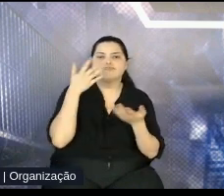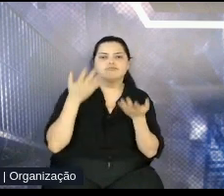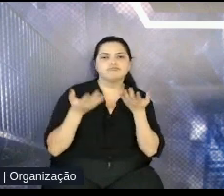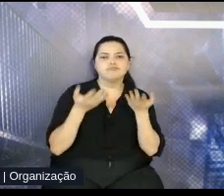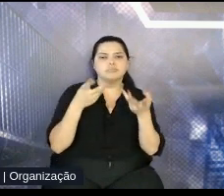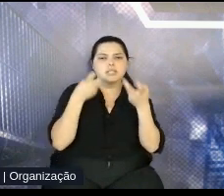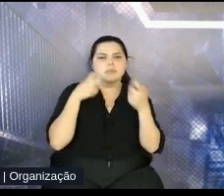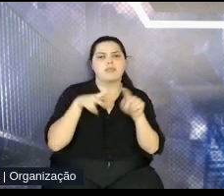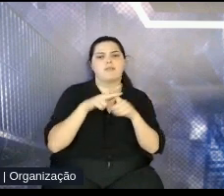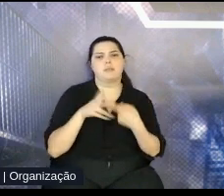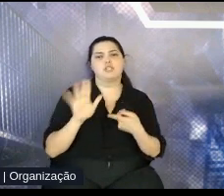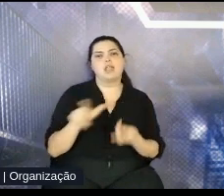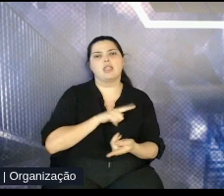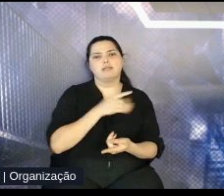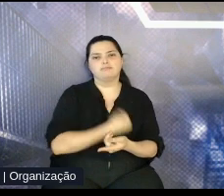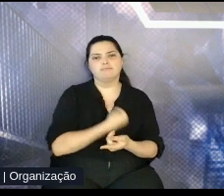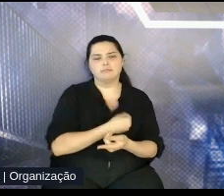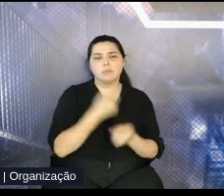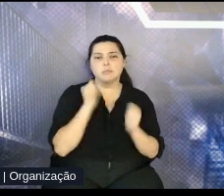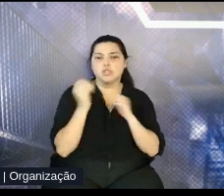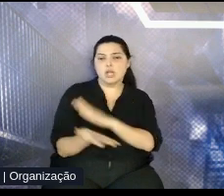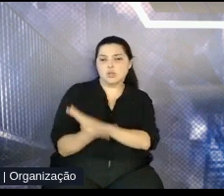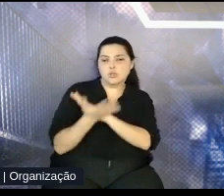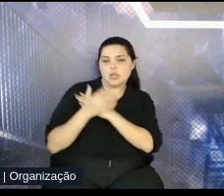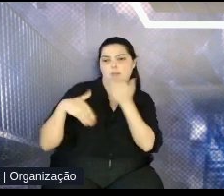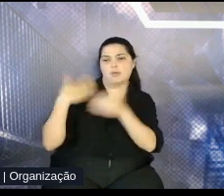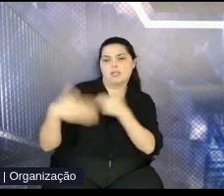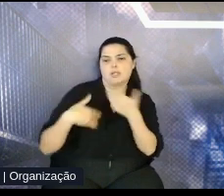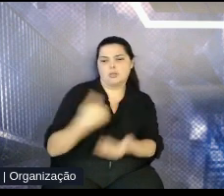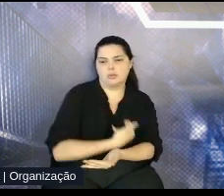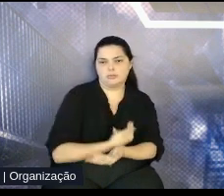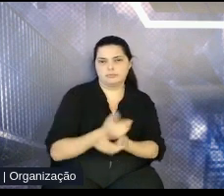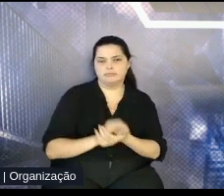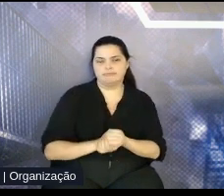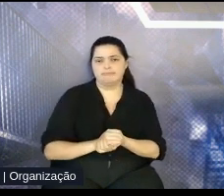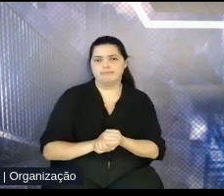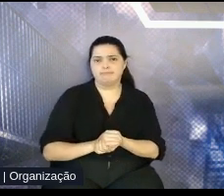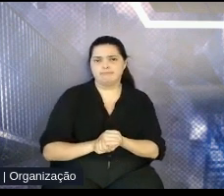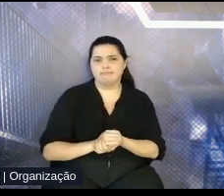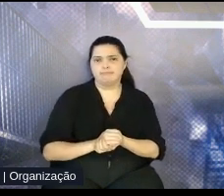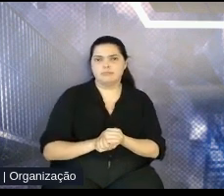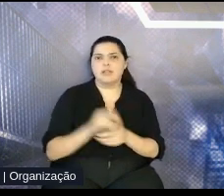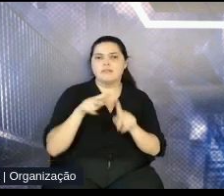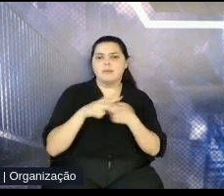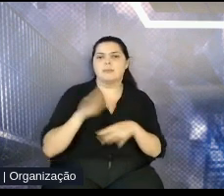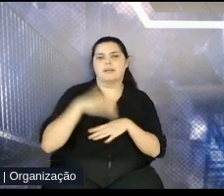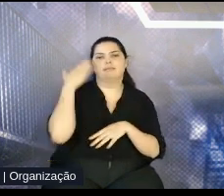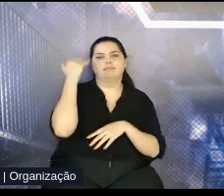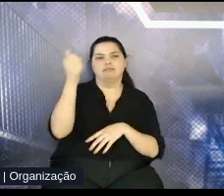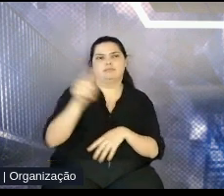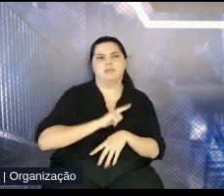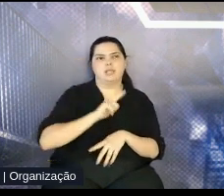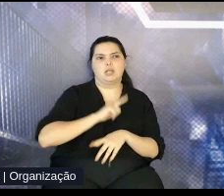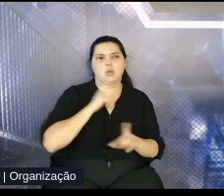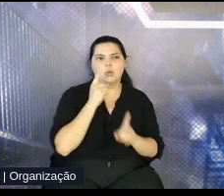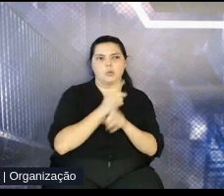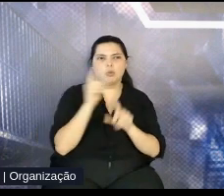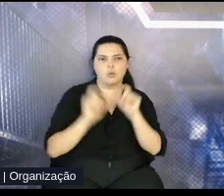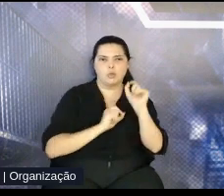ferramentas existentes que poderiam estar ajudando nesse processo, né? Uma das mais famosas que a gente encontrou aí, e